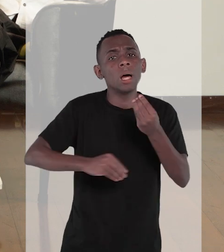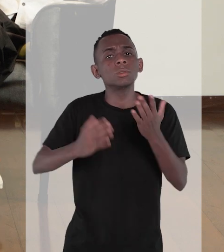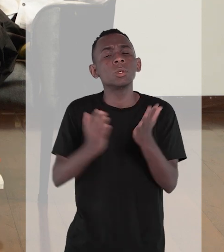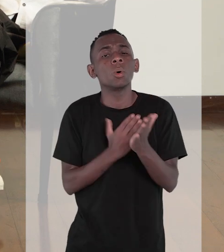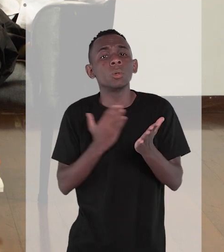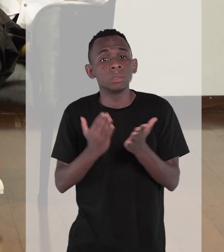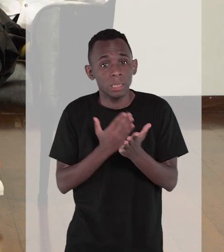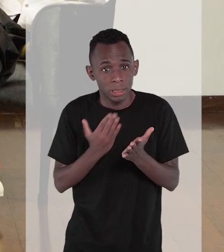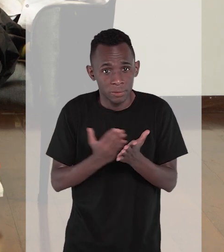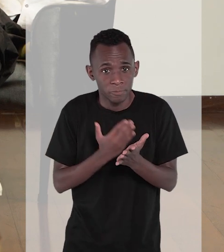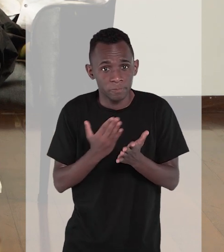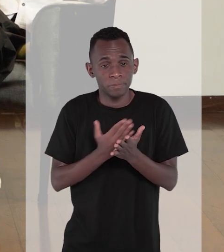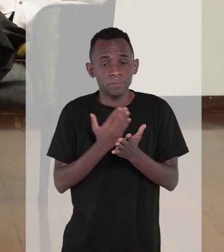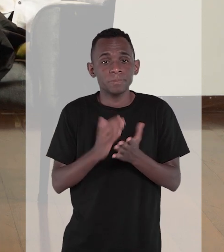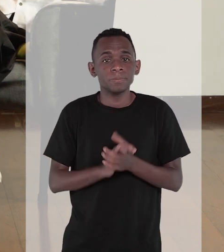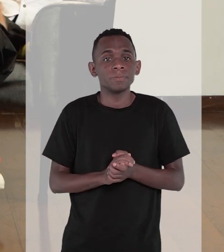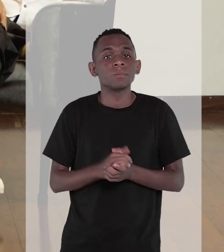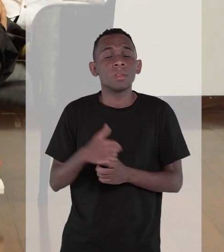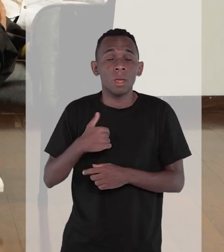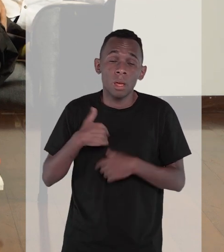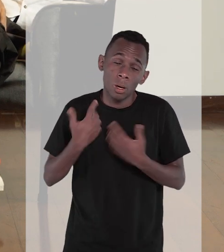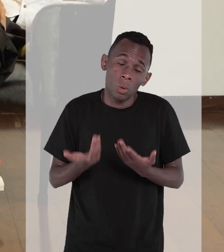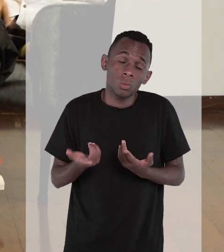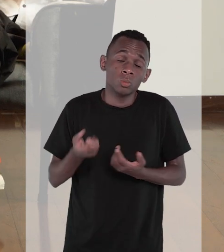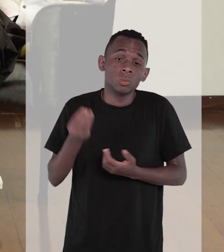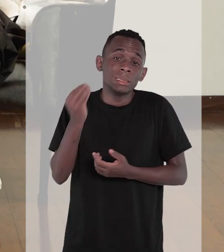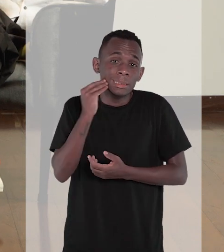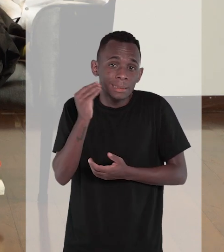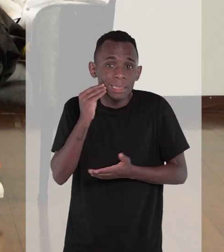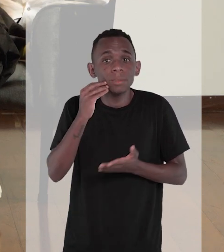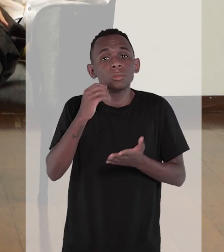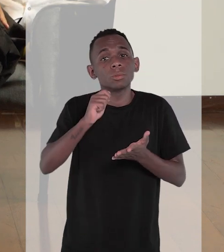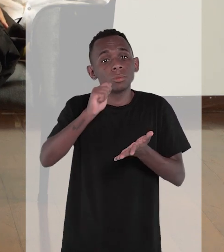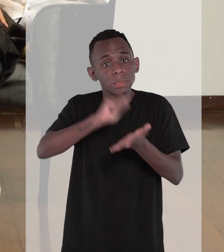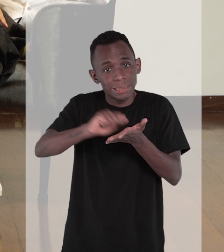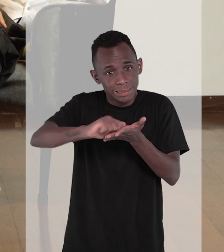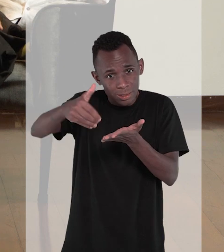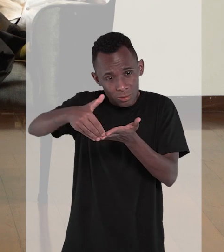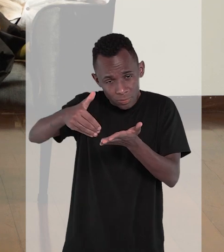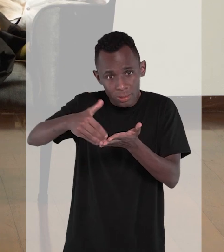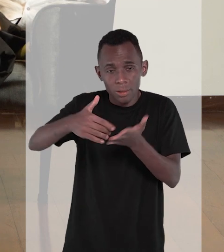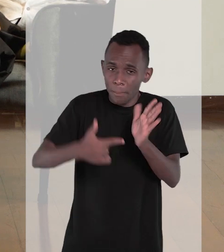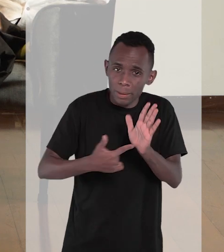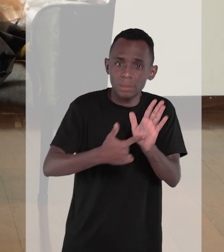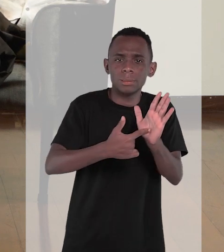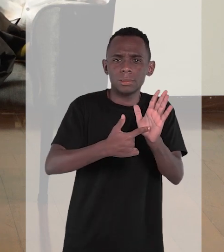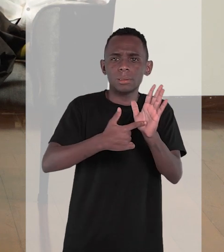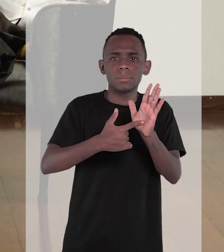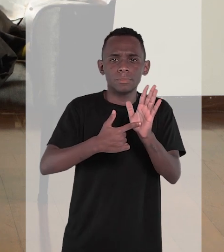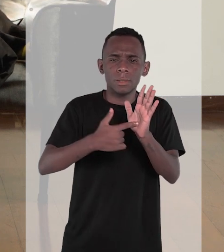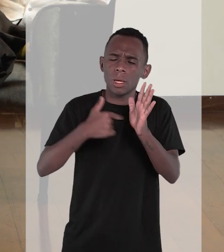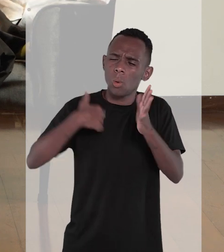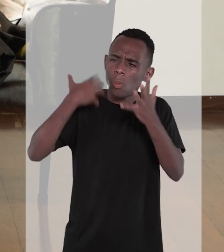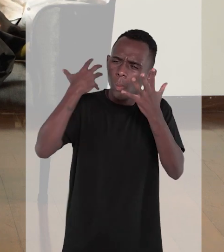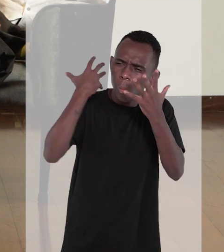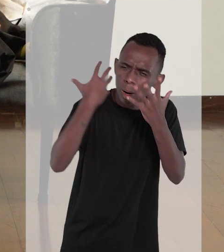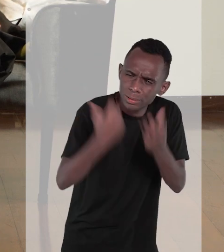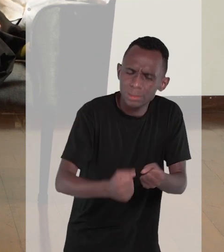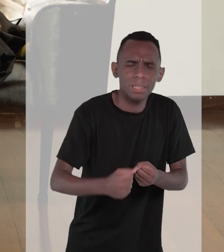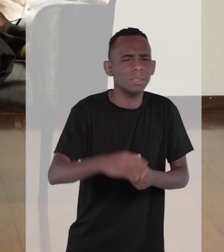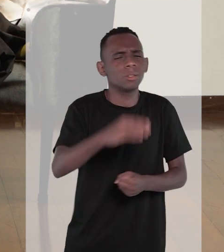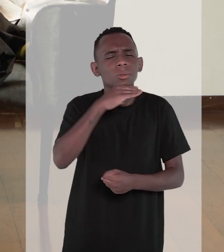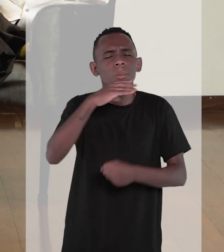livros e, né, fazendo aquilo. E é o que eu tento dizer no Pós-Fácil, que eu me jogo naquela armadilha de